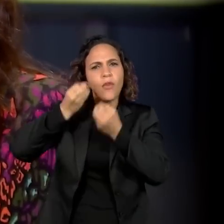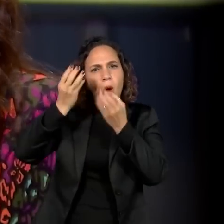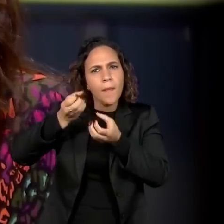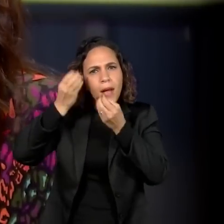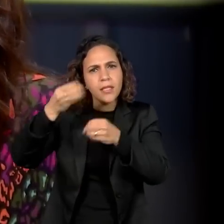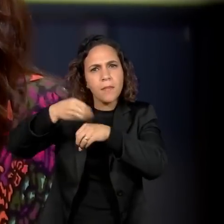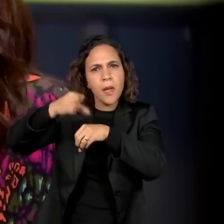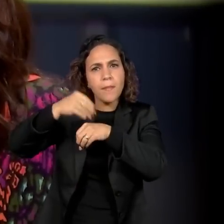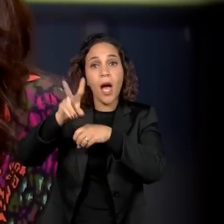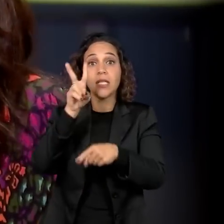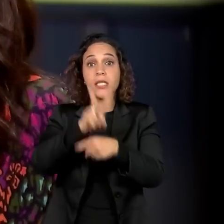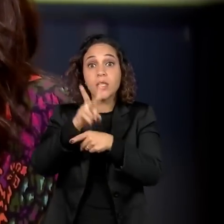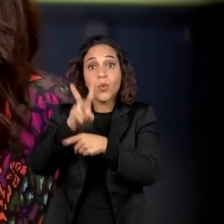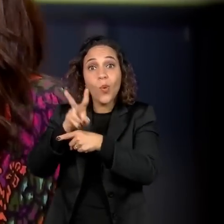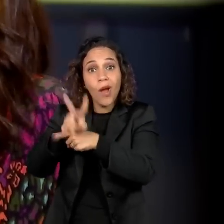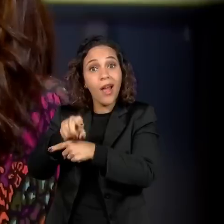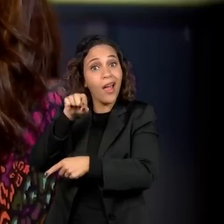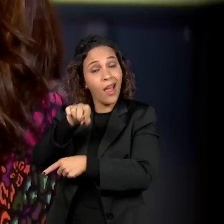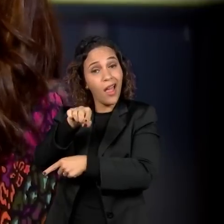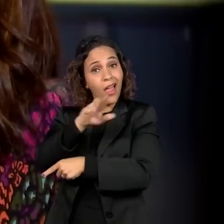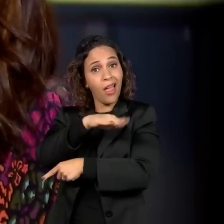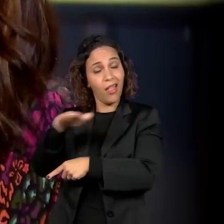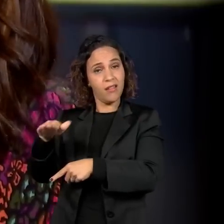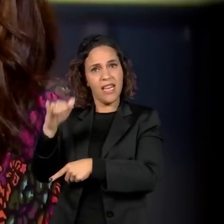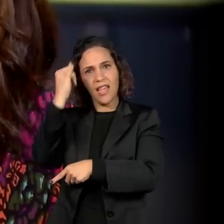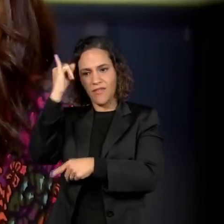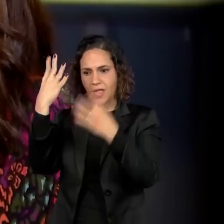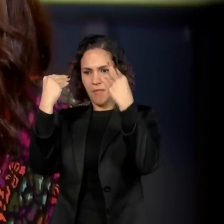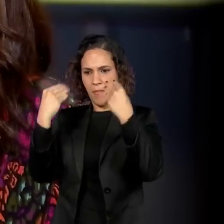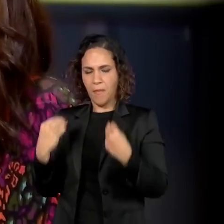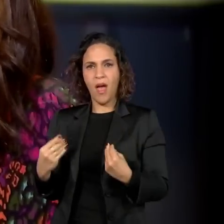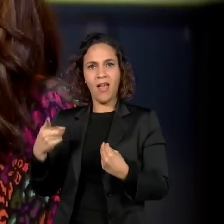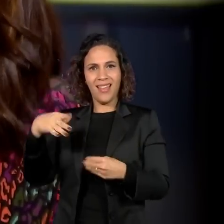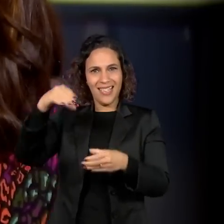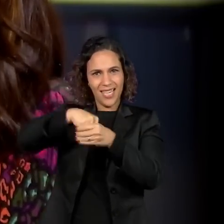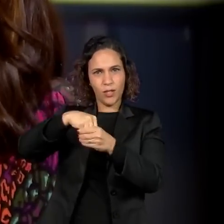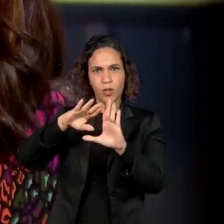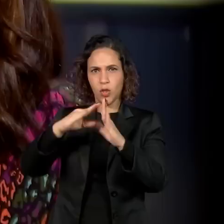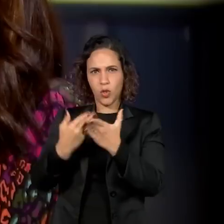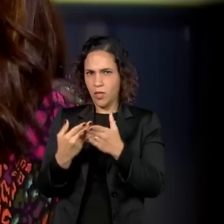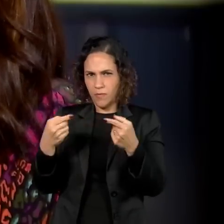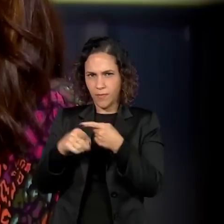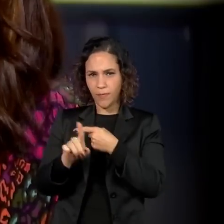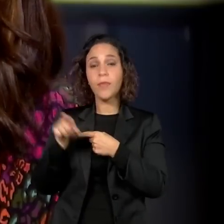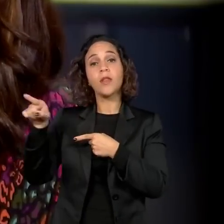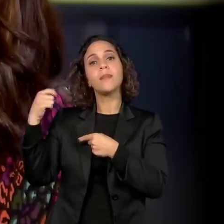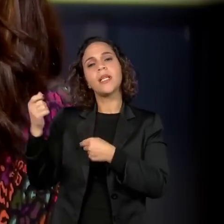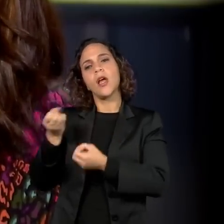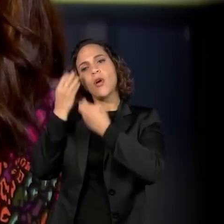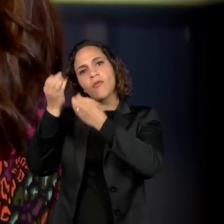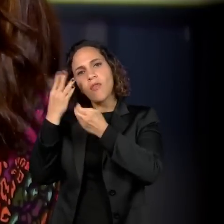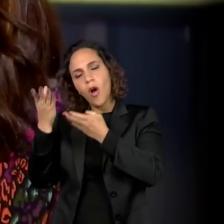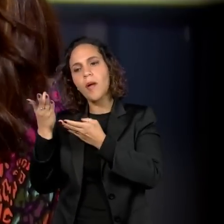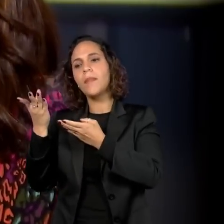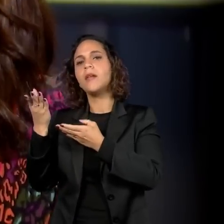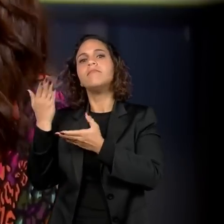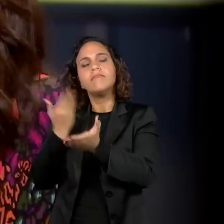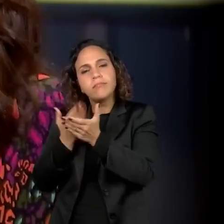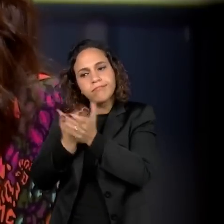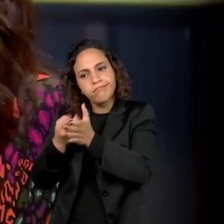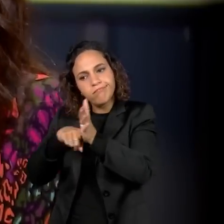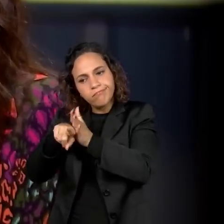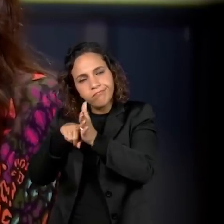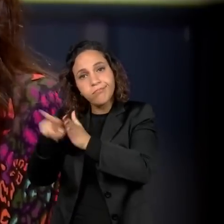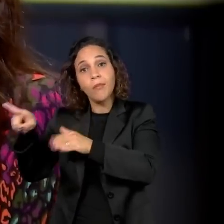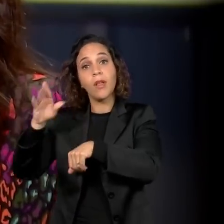para segurança e proteção da criança não devem ser dadas no ambiente escolar, que ela se informe, que ela se capacite, para que ela, no mínimo,